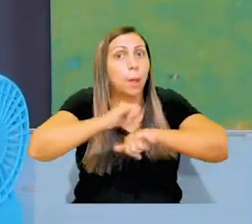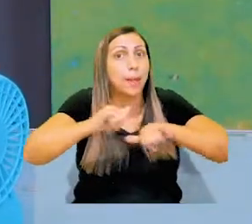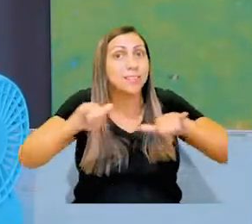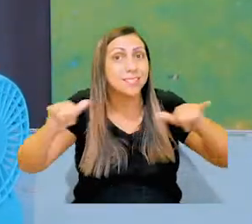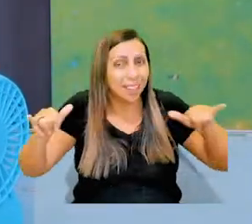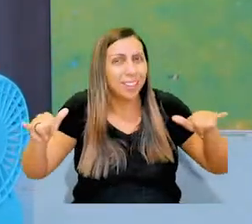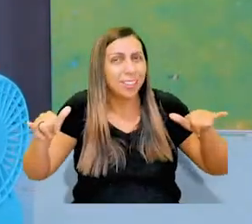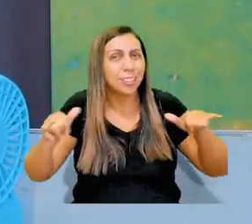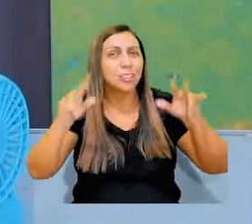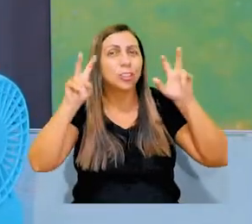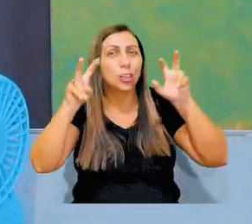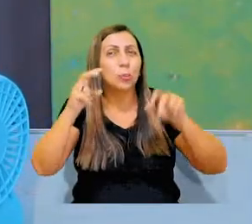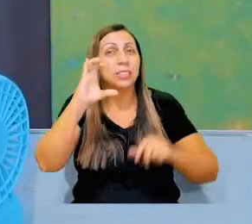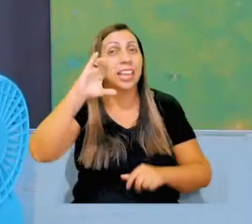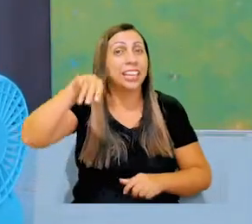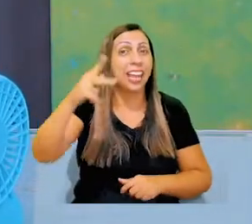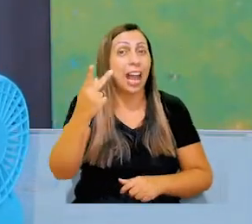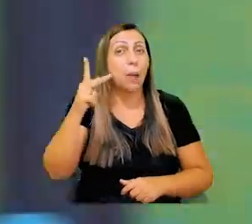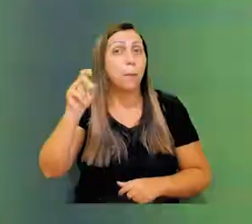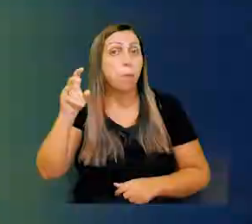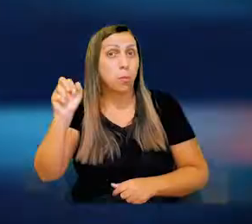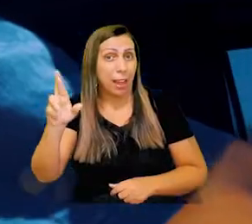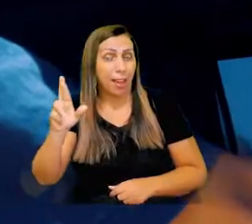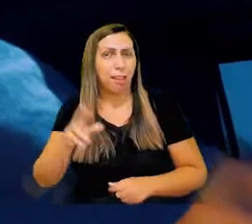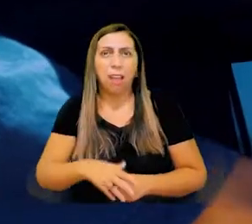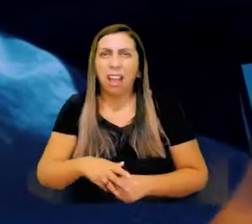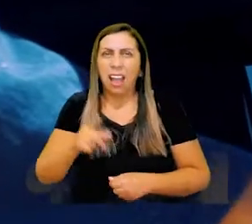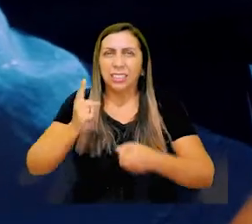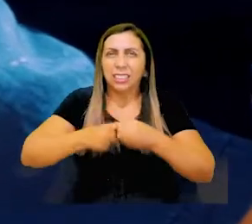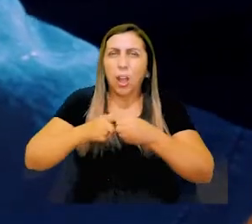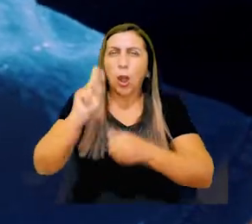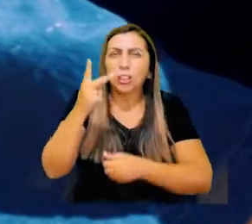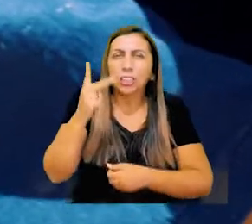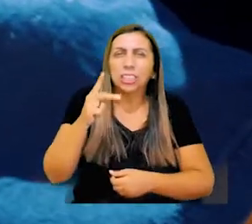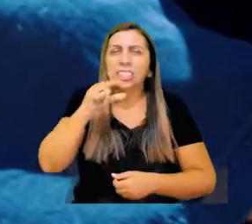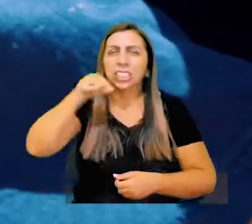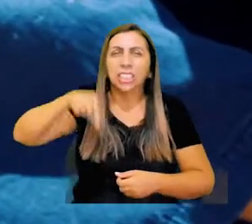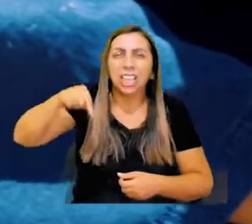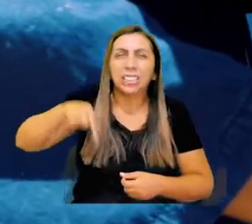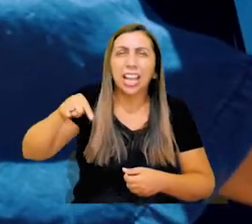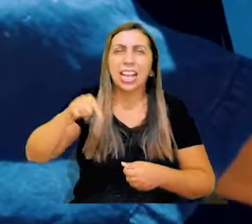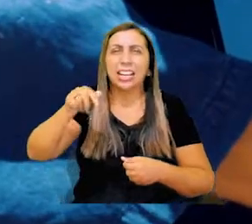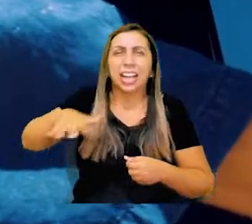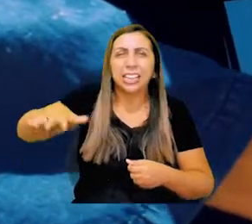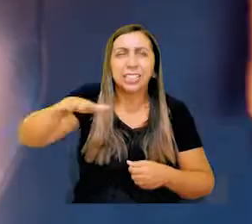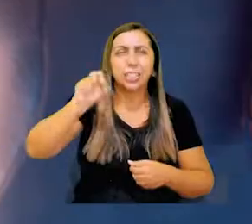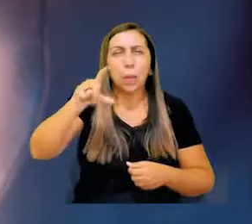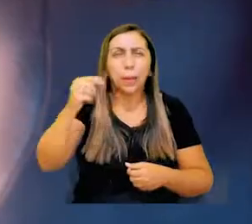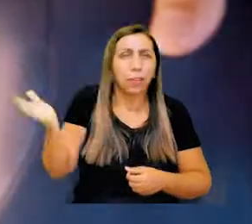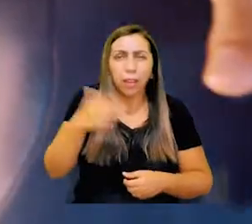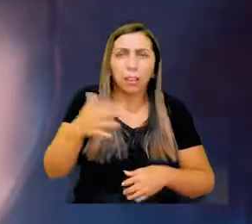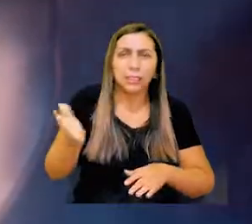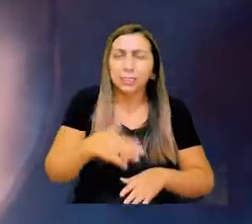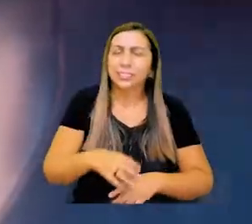cheio de informação sobre a CNH popular. Horizonte, Quixadá, região do Cariri, Sobral, pela volta,